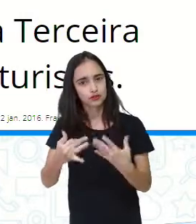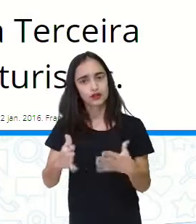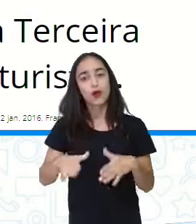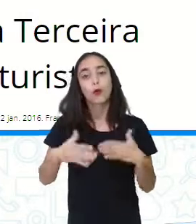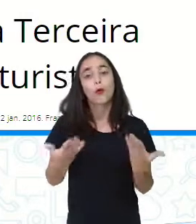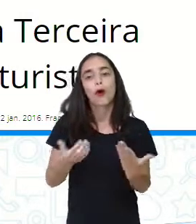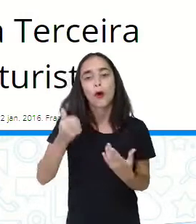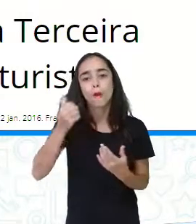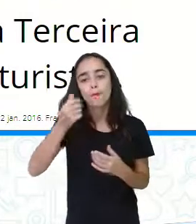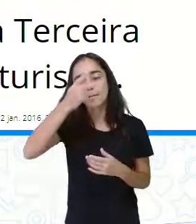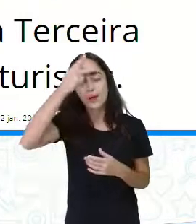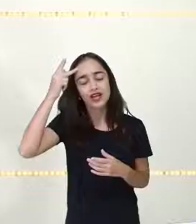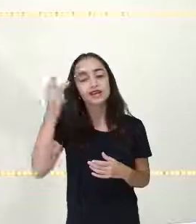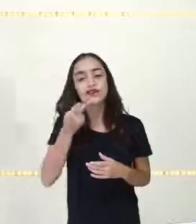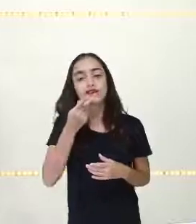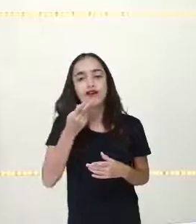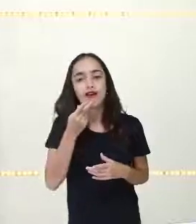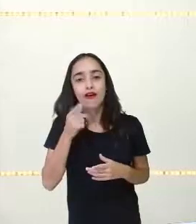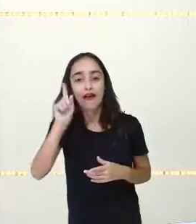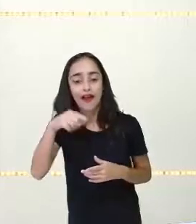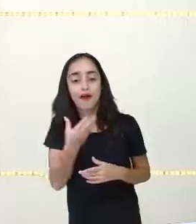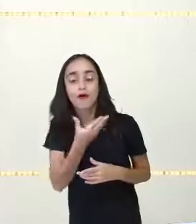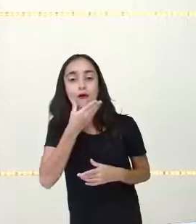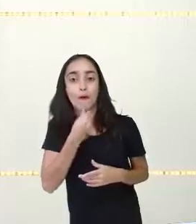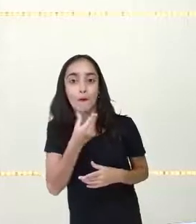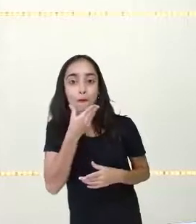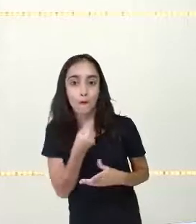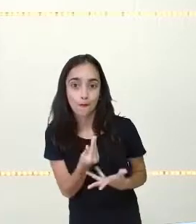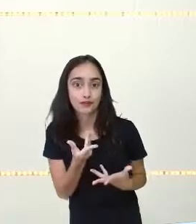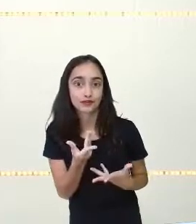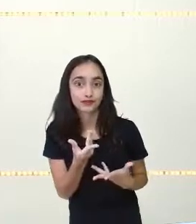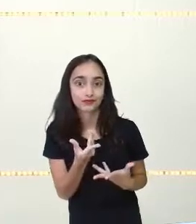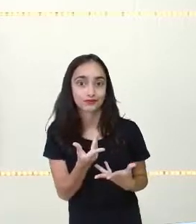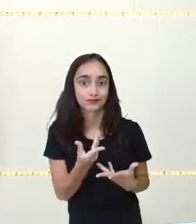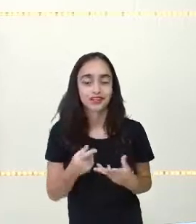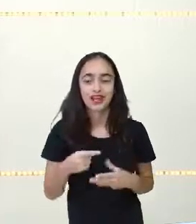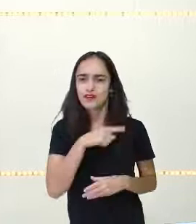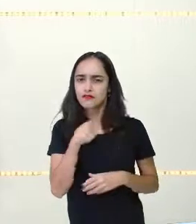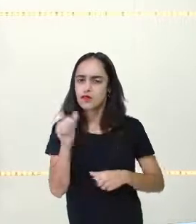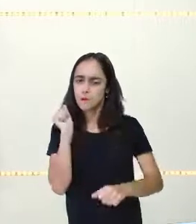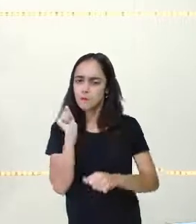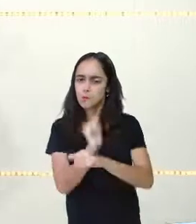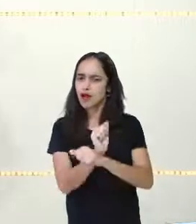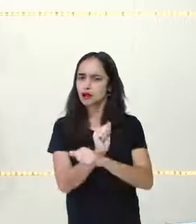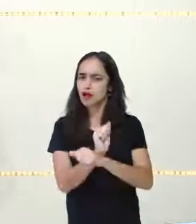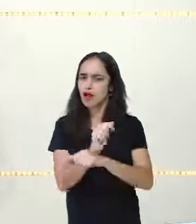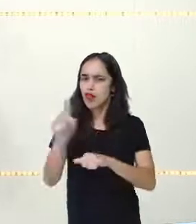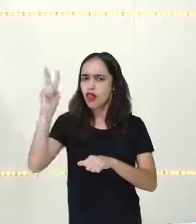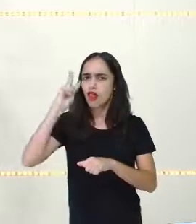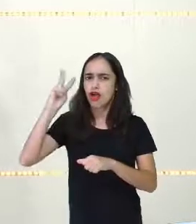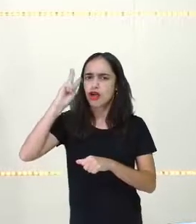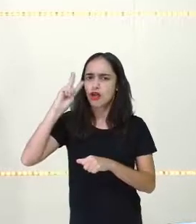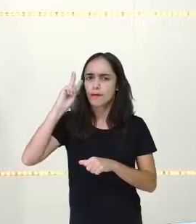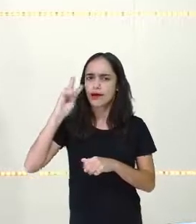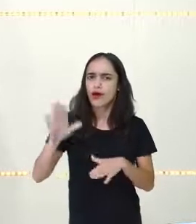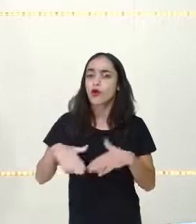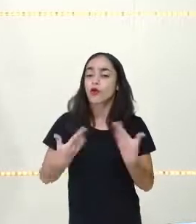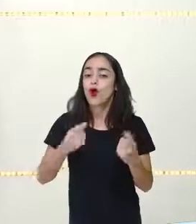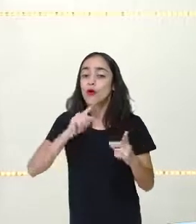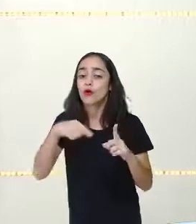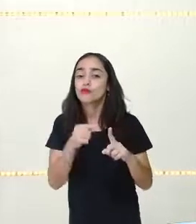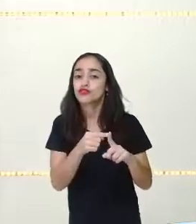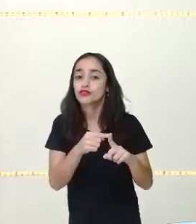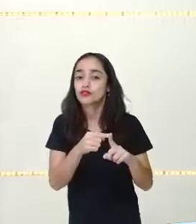é uma reportagem Aí você para e lenda Opa qual a função da reportagem e informar